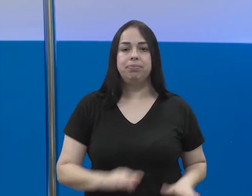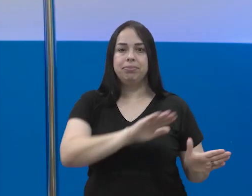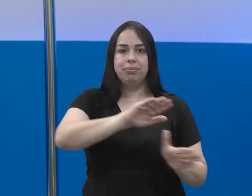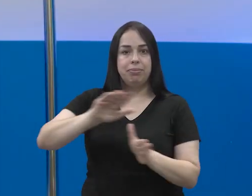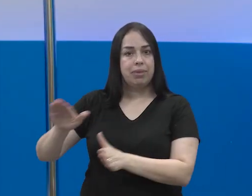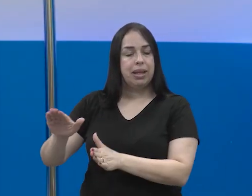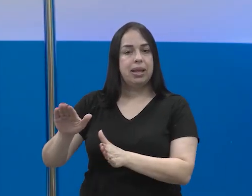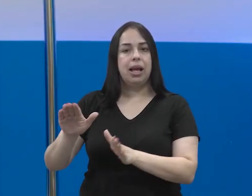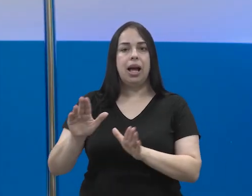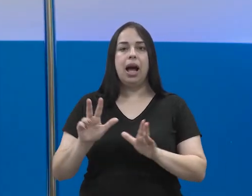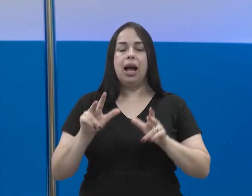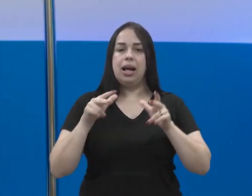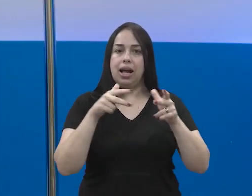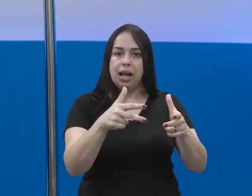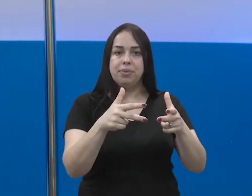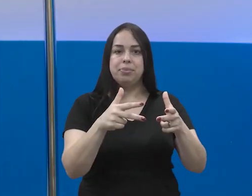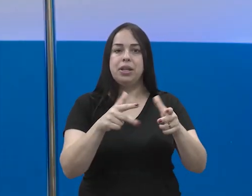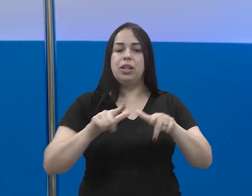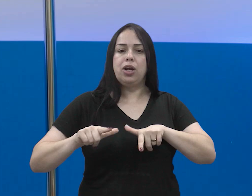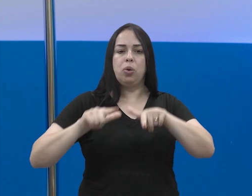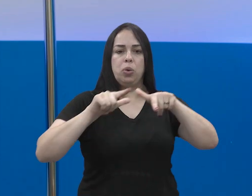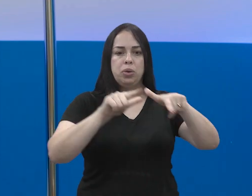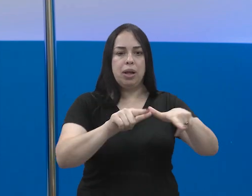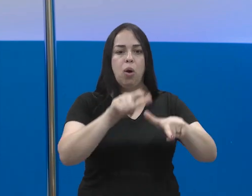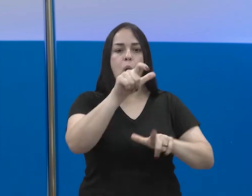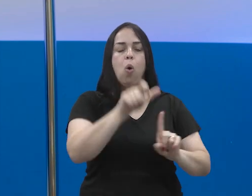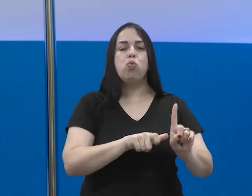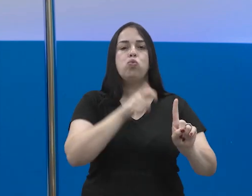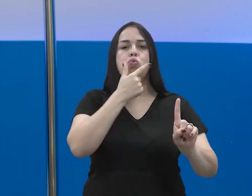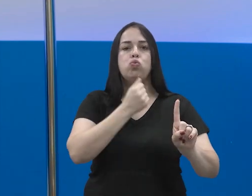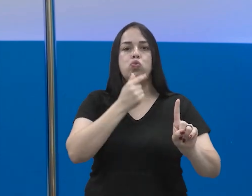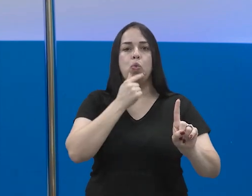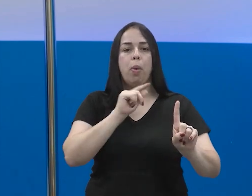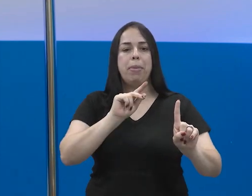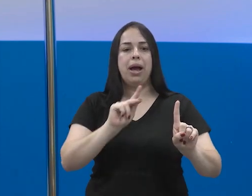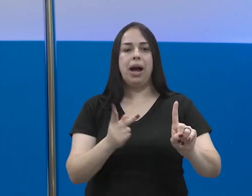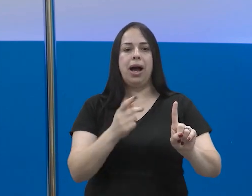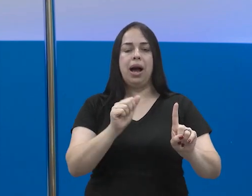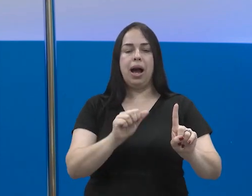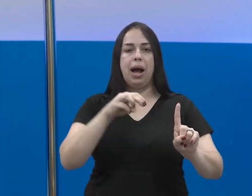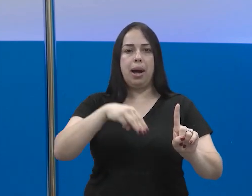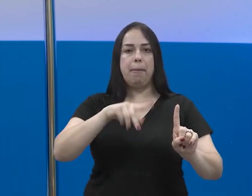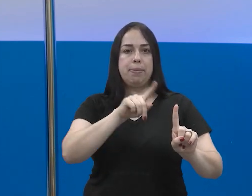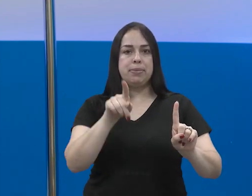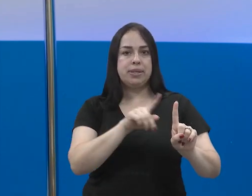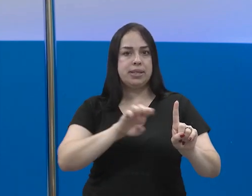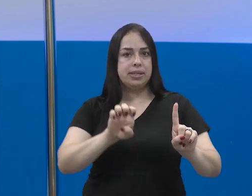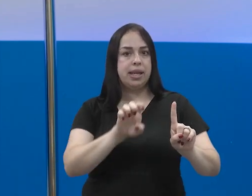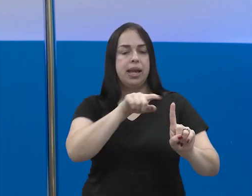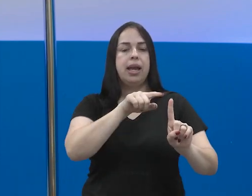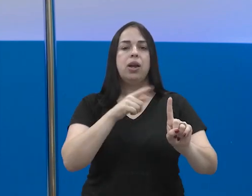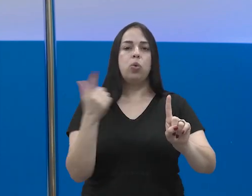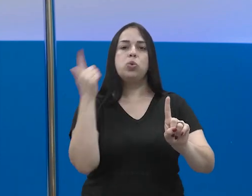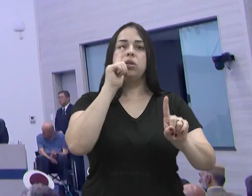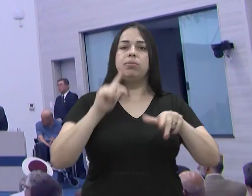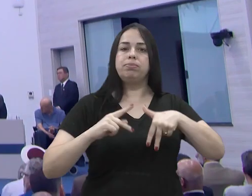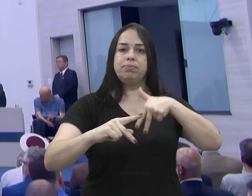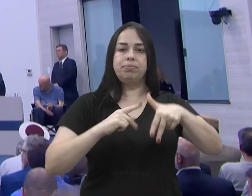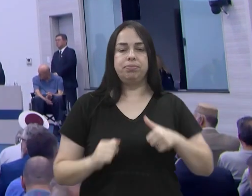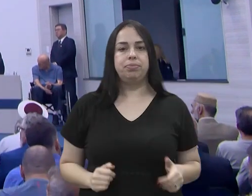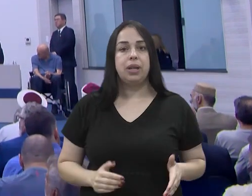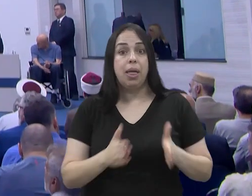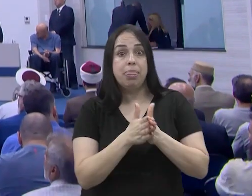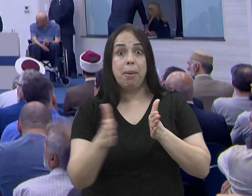Municipal entregou a Ramzi Youssef o título de cidadão joseense durante sessão solene realizada na casa.